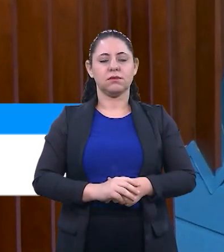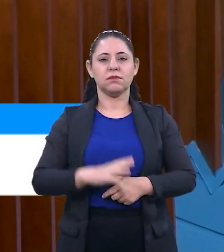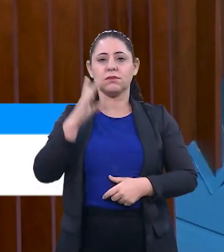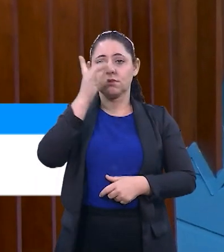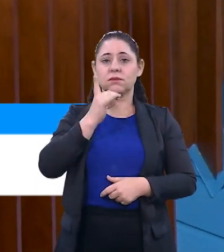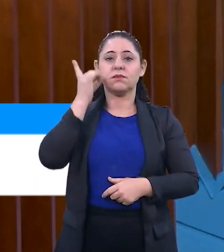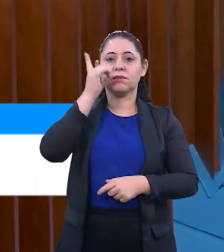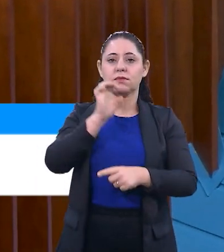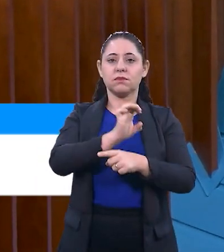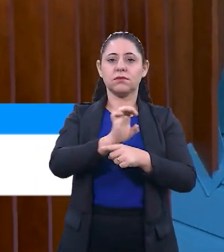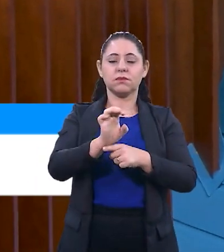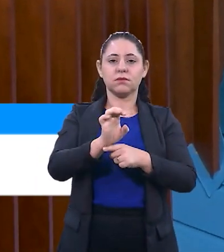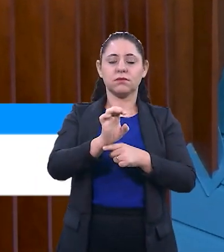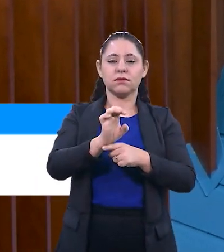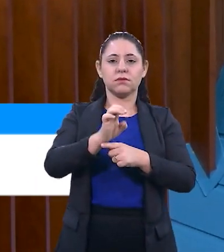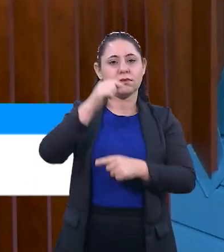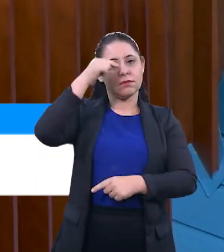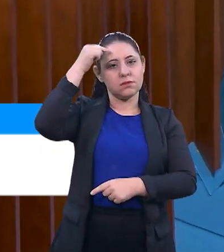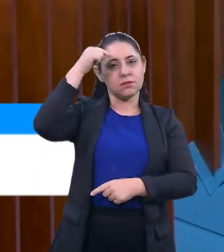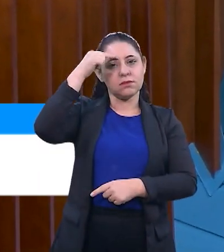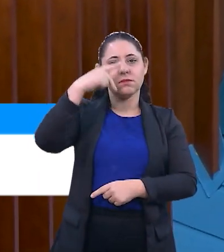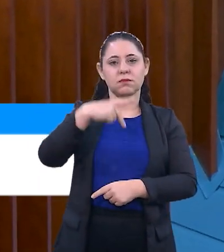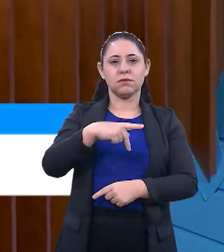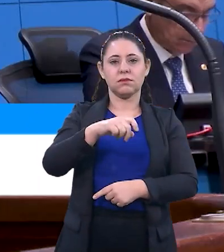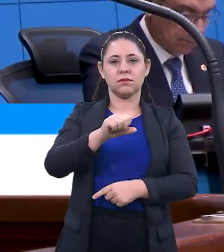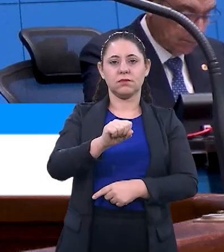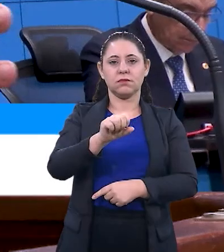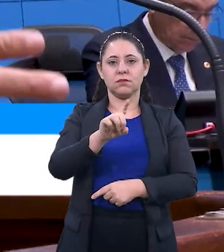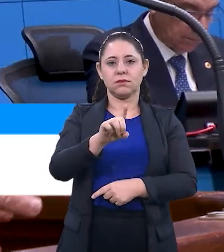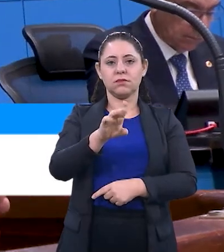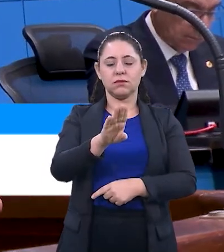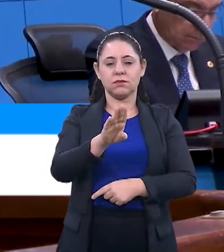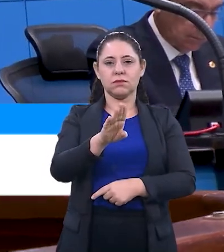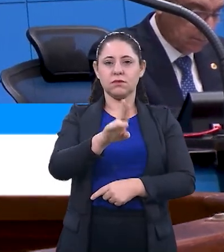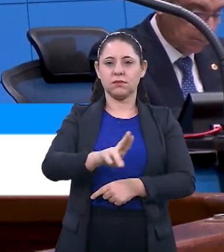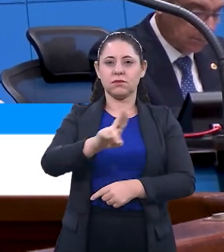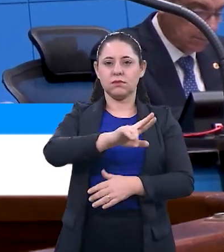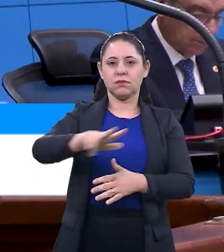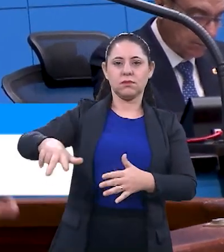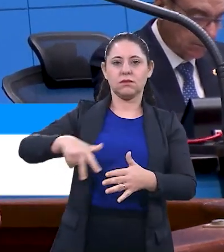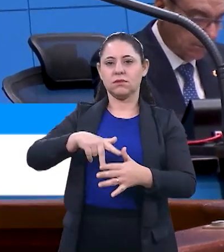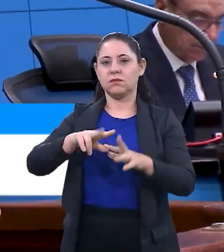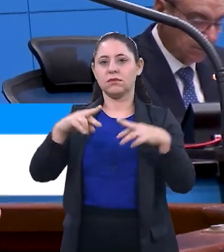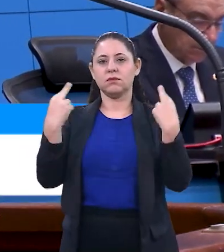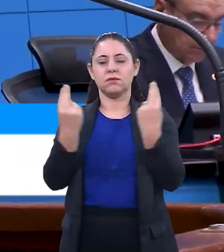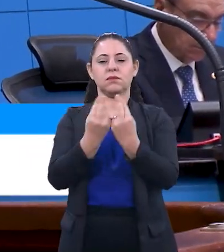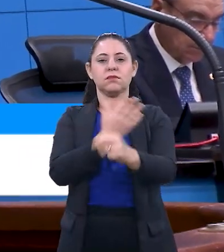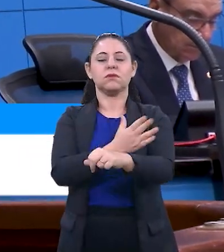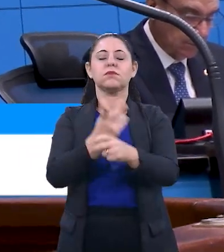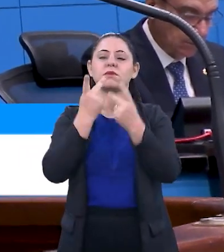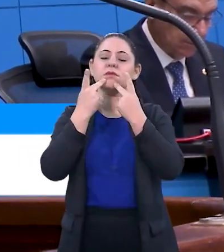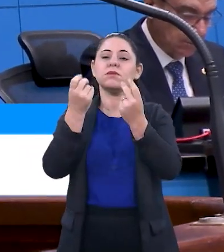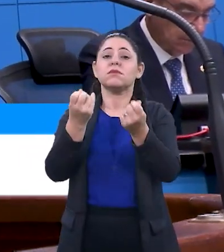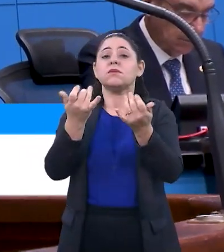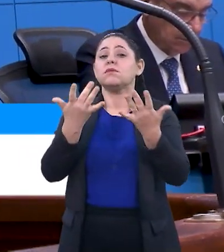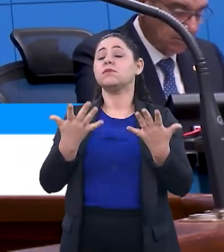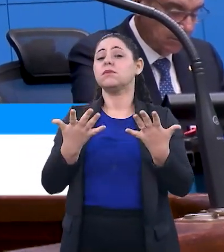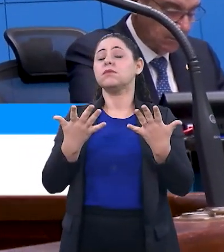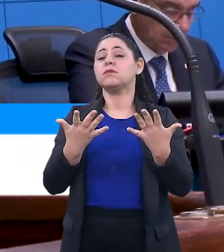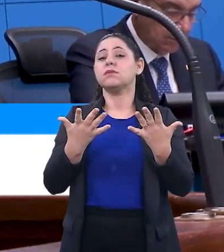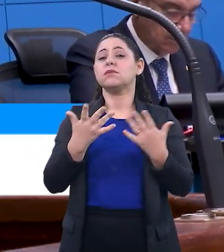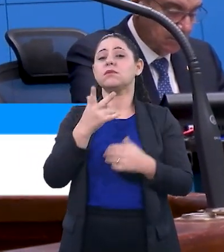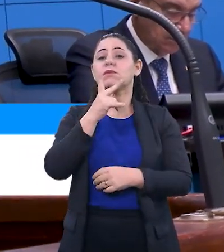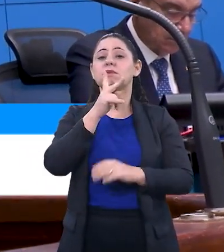O deputado estadual Zé Teixeira, do PSDB, usou a tribuna durante a sessão plenária para falar sobre o